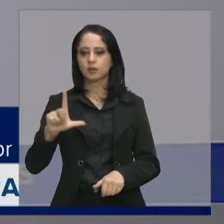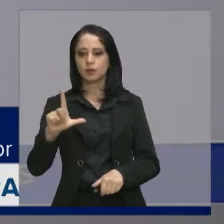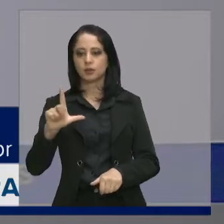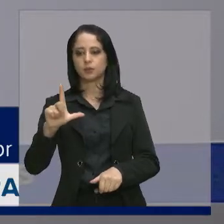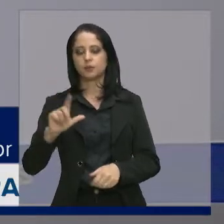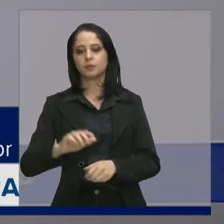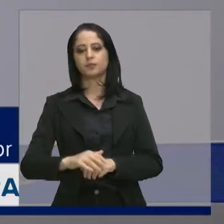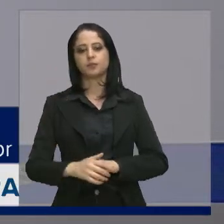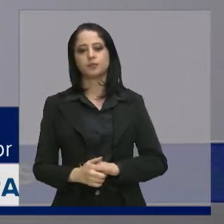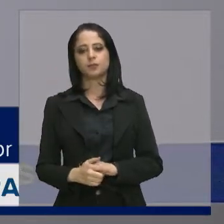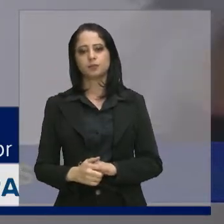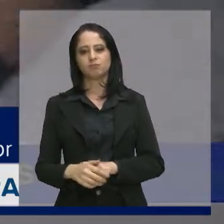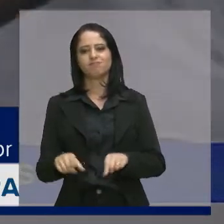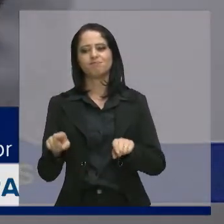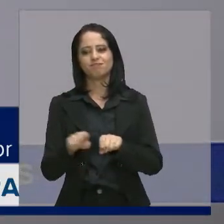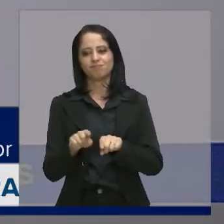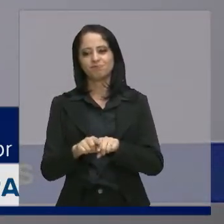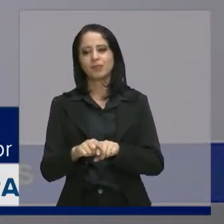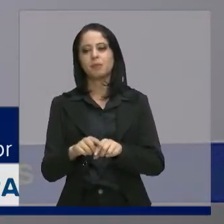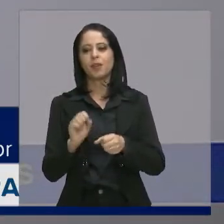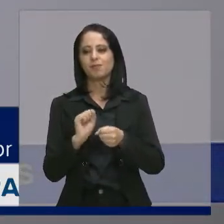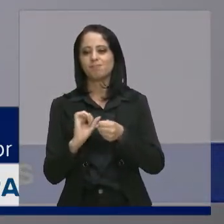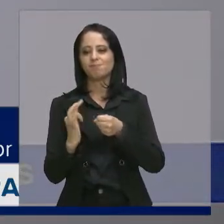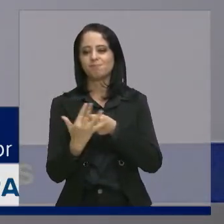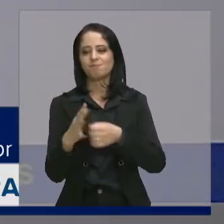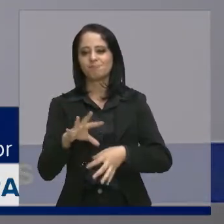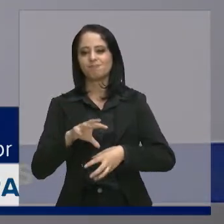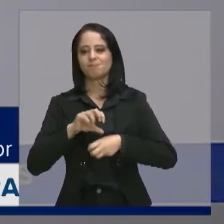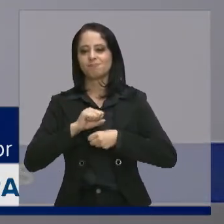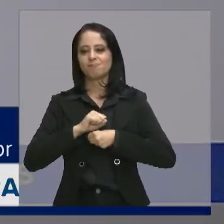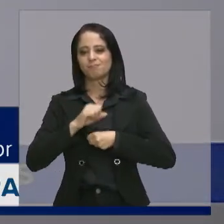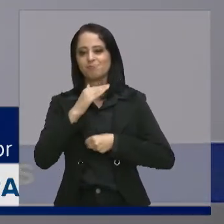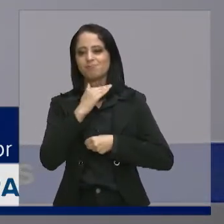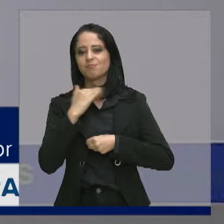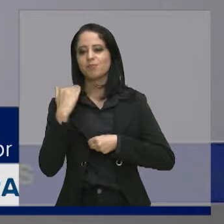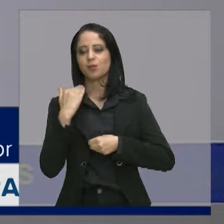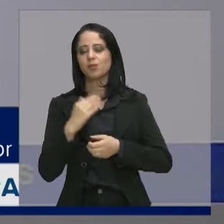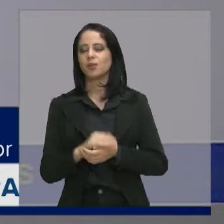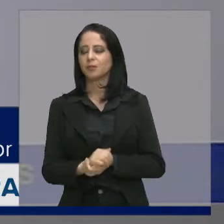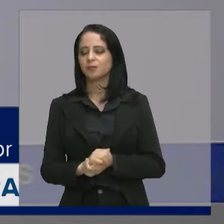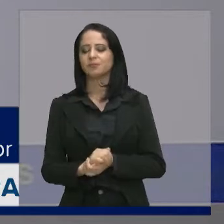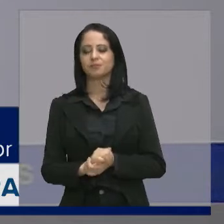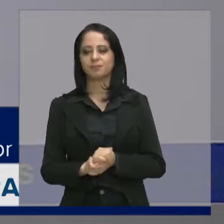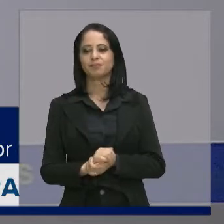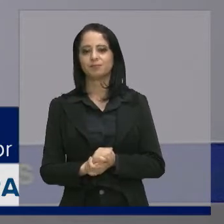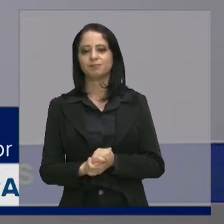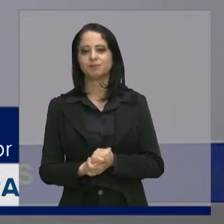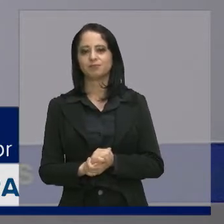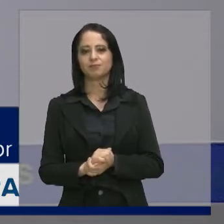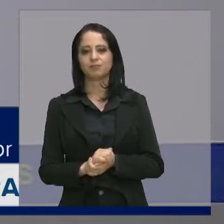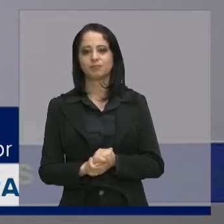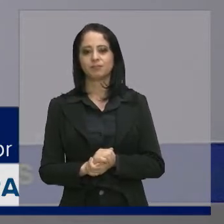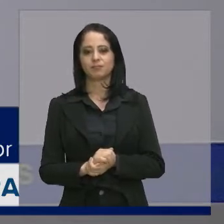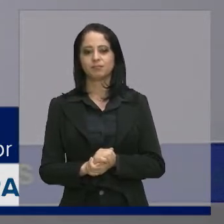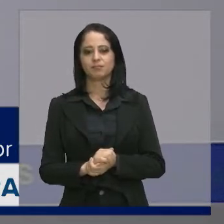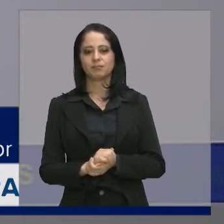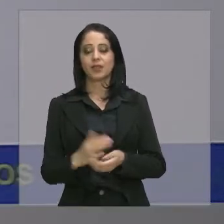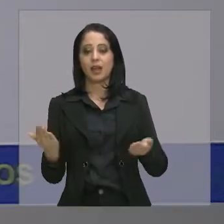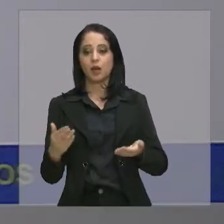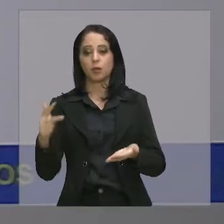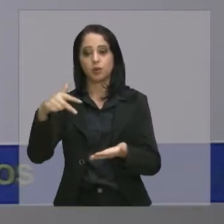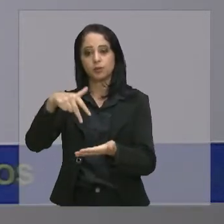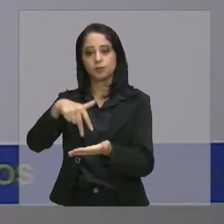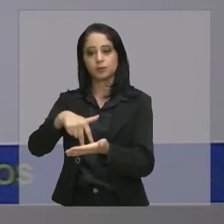Alves, também vítima do Covid. Quero deixar aqui meu sentimento a todos os seus familiares. Com a palavra, a